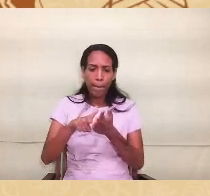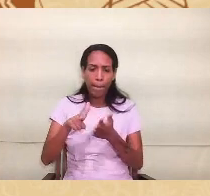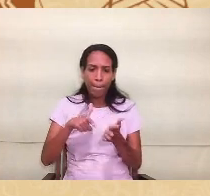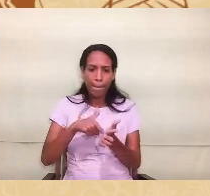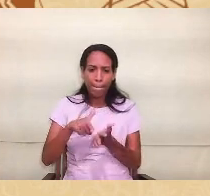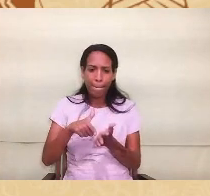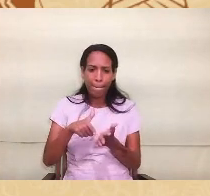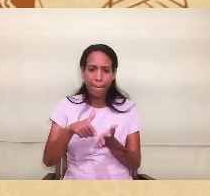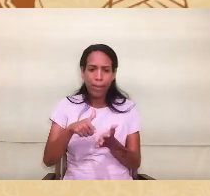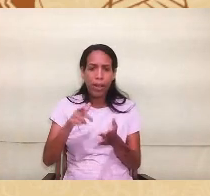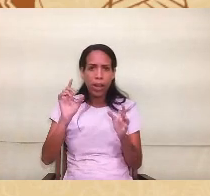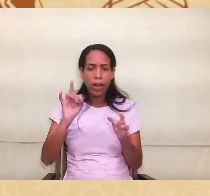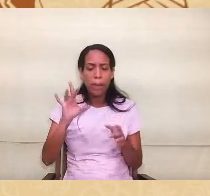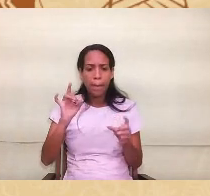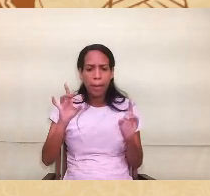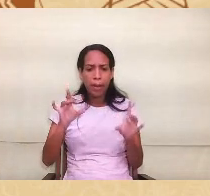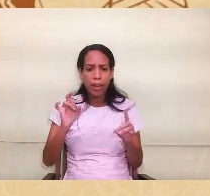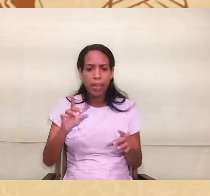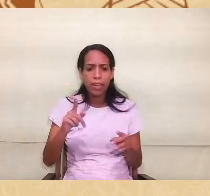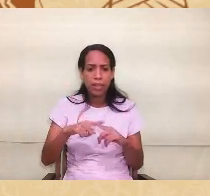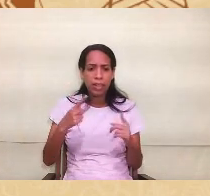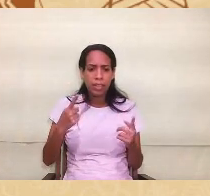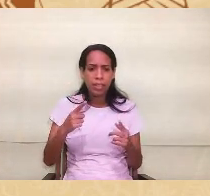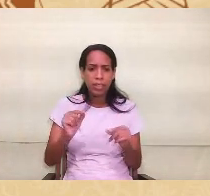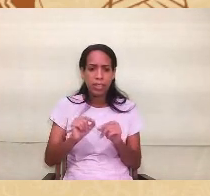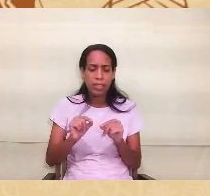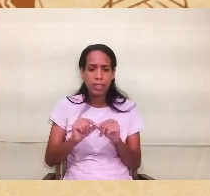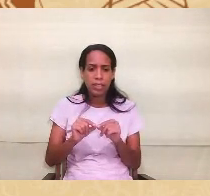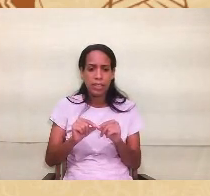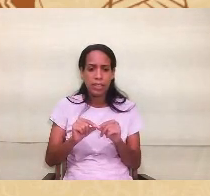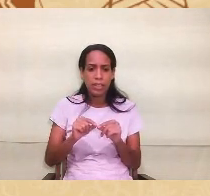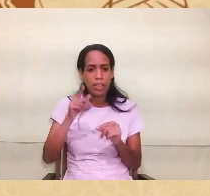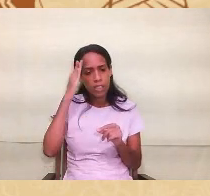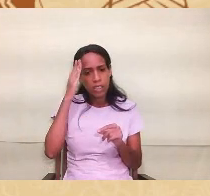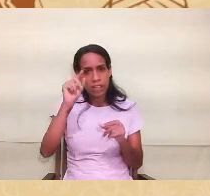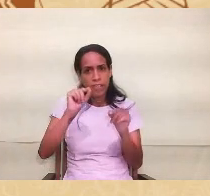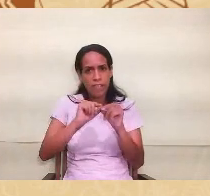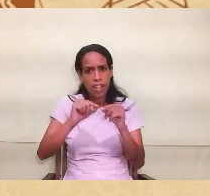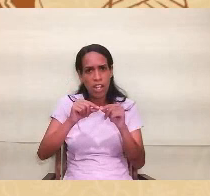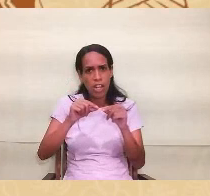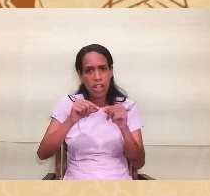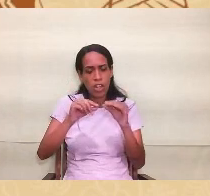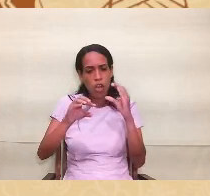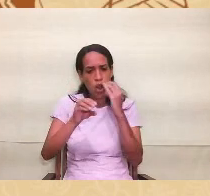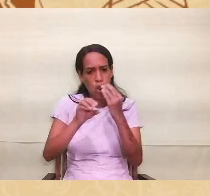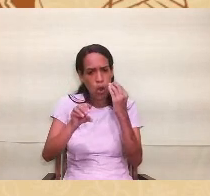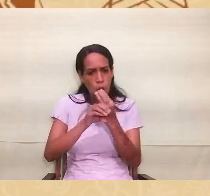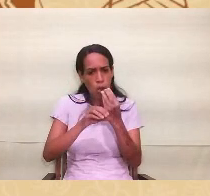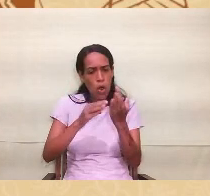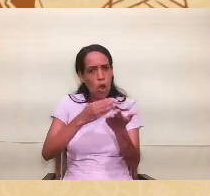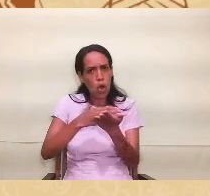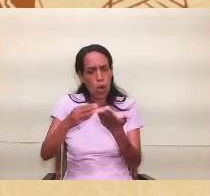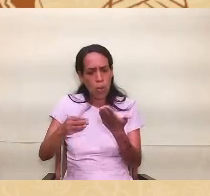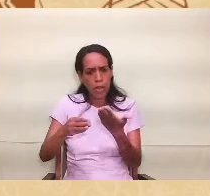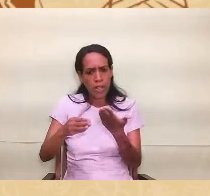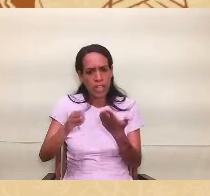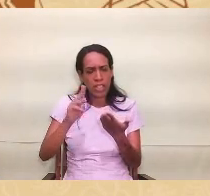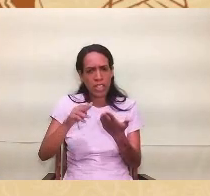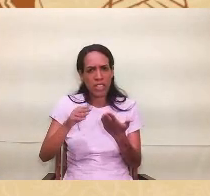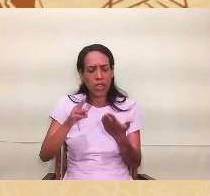mais pessimista, assim, mas vou fazê-las assim. Você fez um comentário logo no início, talvez no meio da fala,